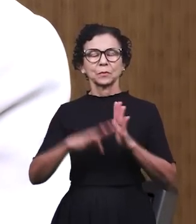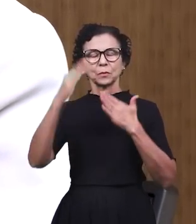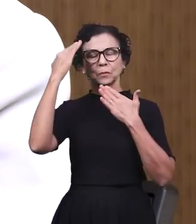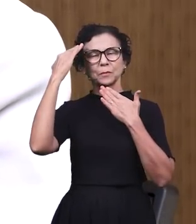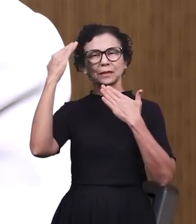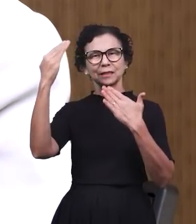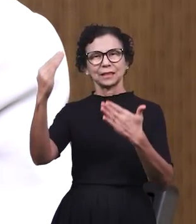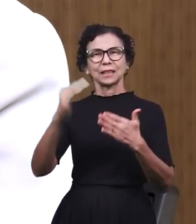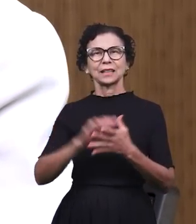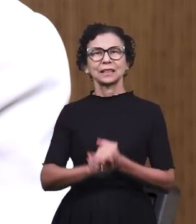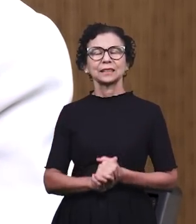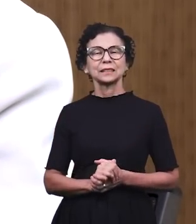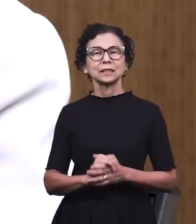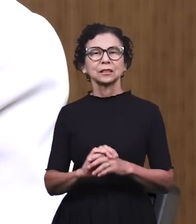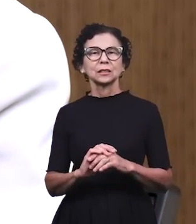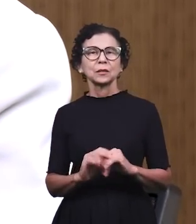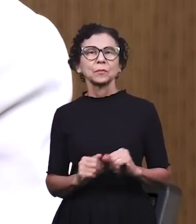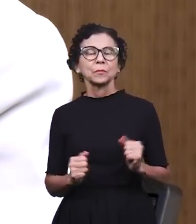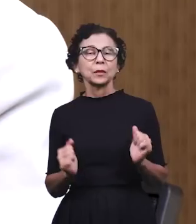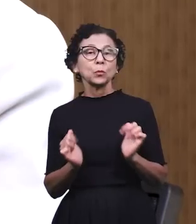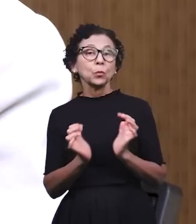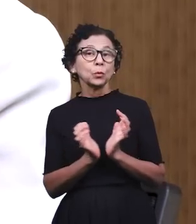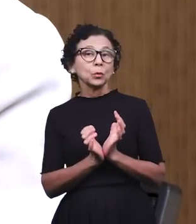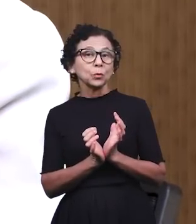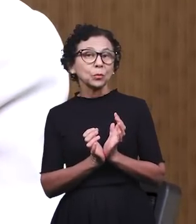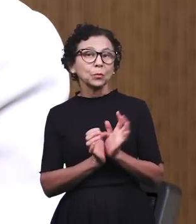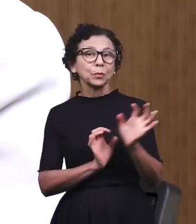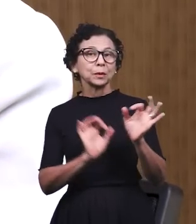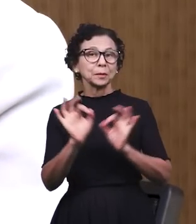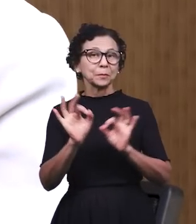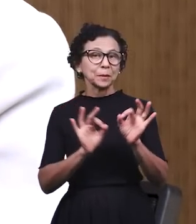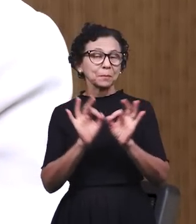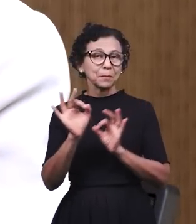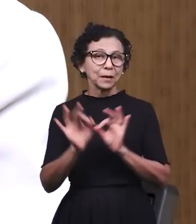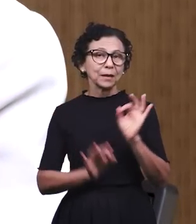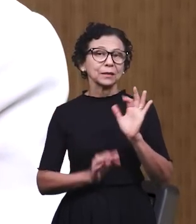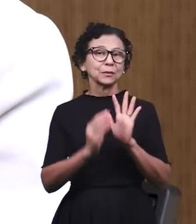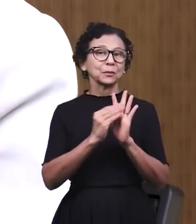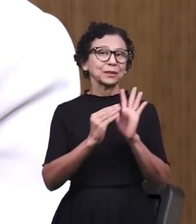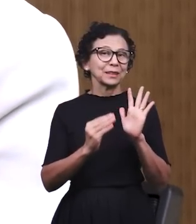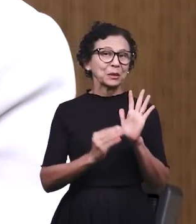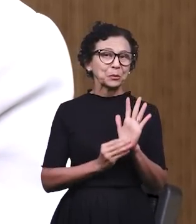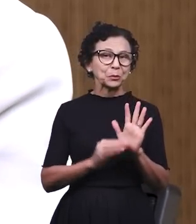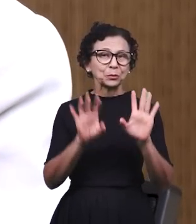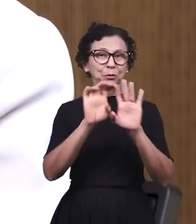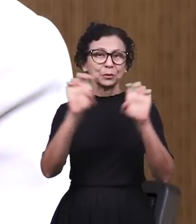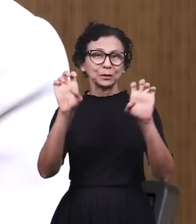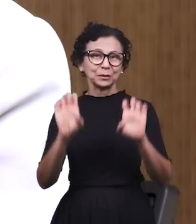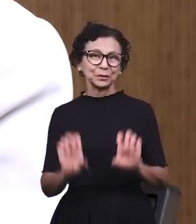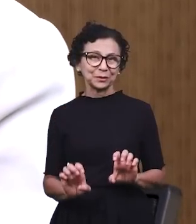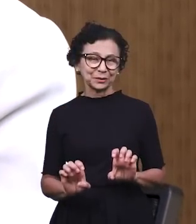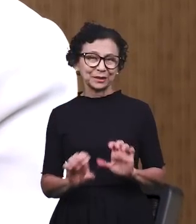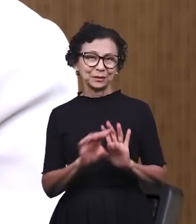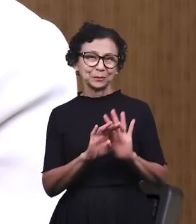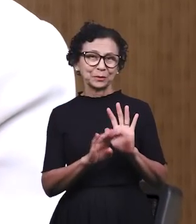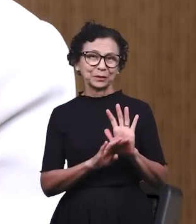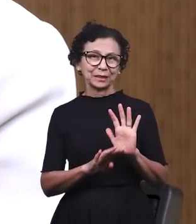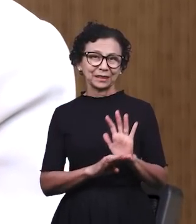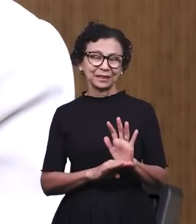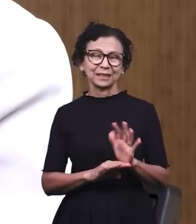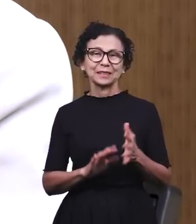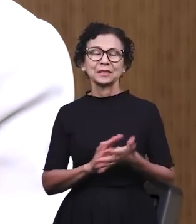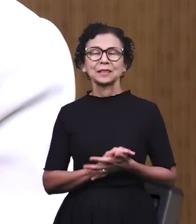da produção. São aqueles jovens que nos ajudaram a montar todo o conteúdo, toda a estrutura desse programa.